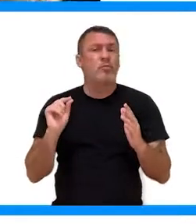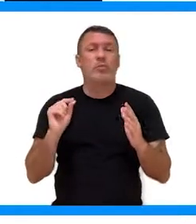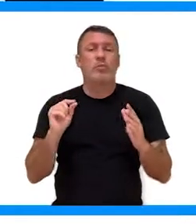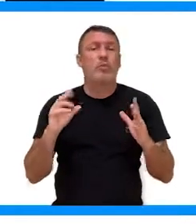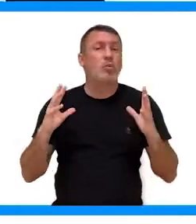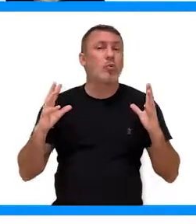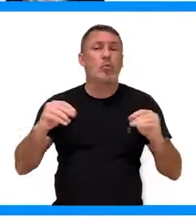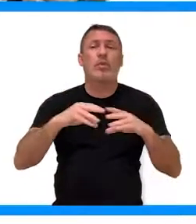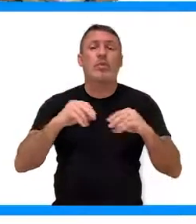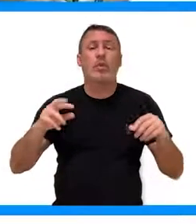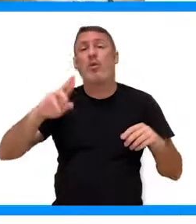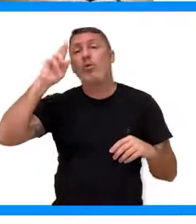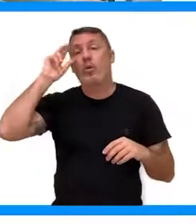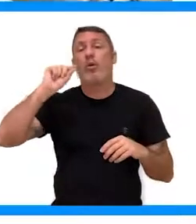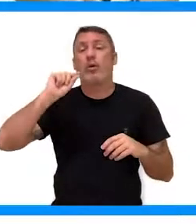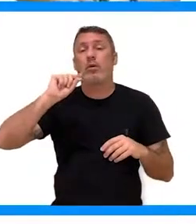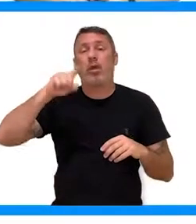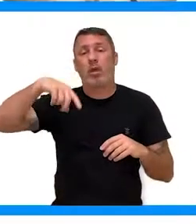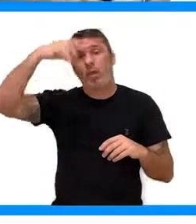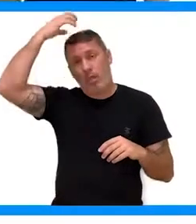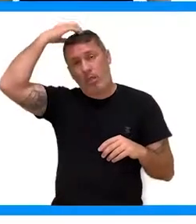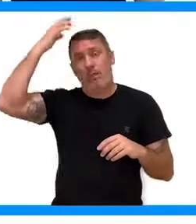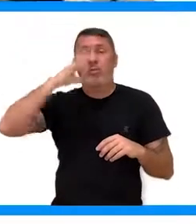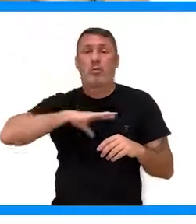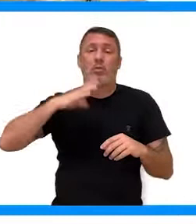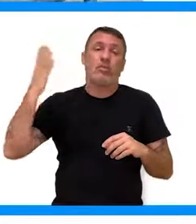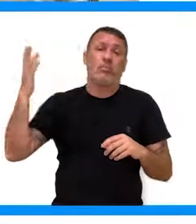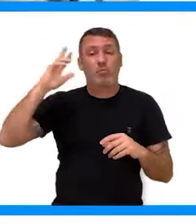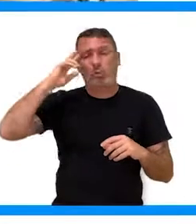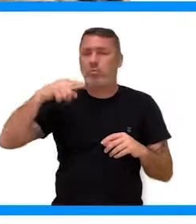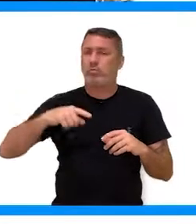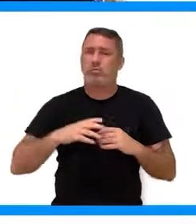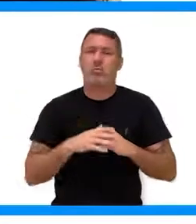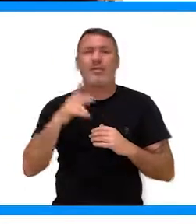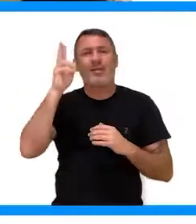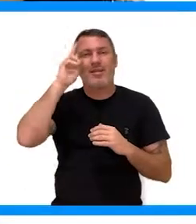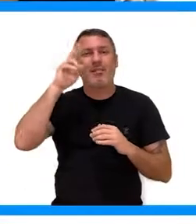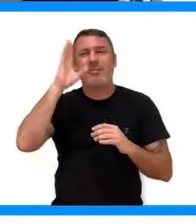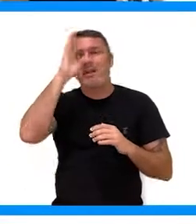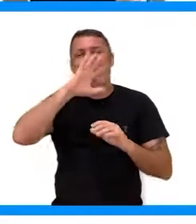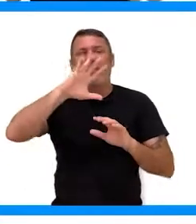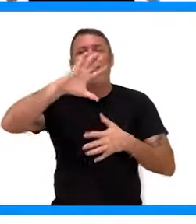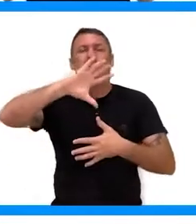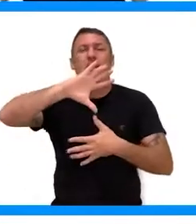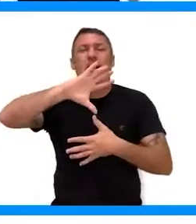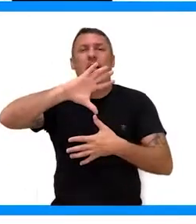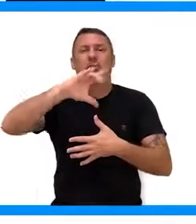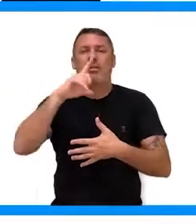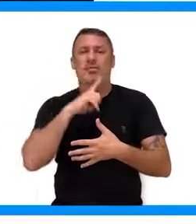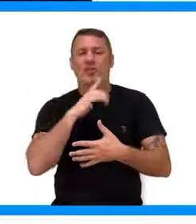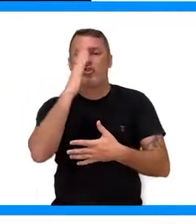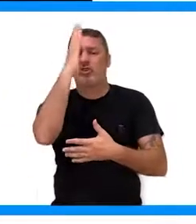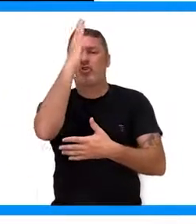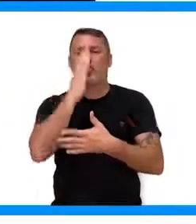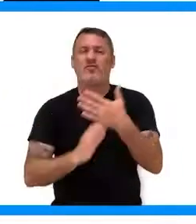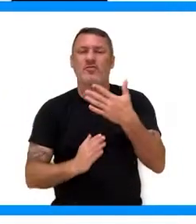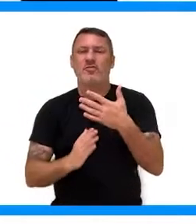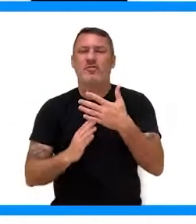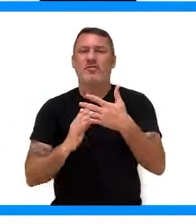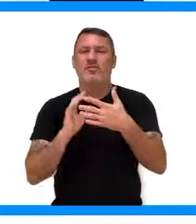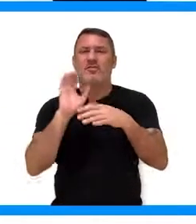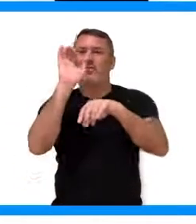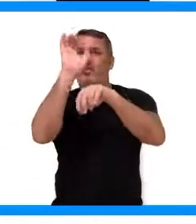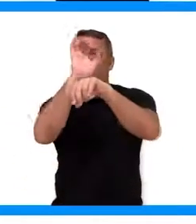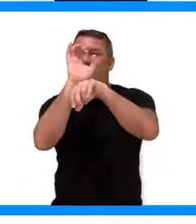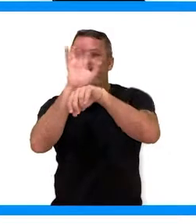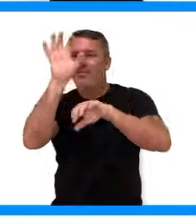1822, todas as terras pertenciam à coroa. Eu sei que vocês já estudaram, né? As capitanias hereditárias, um professor de